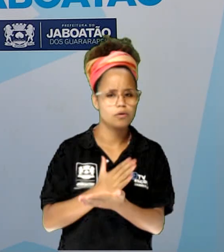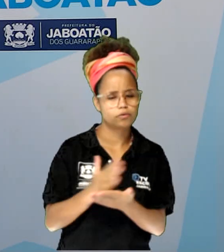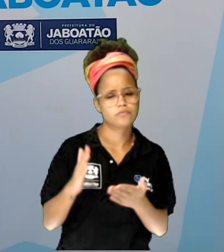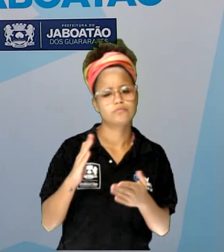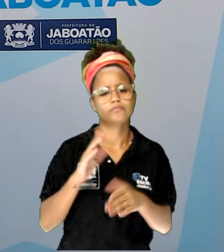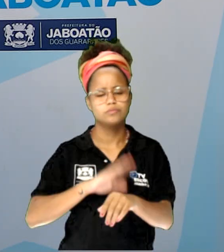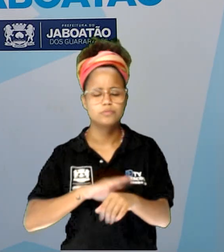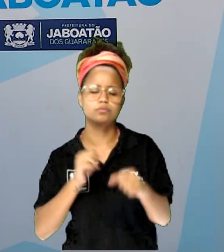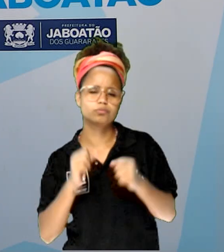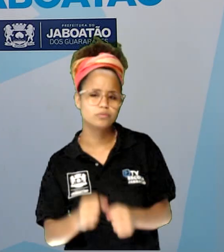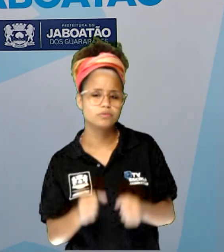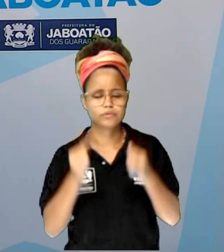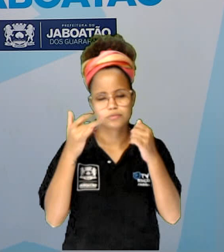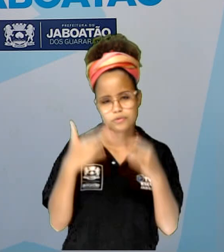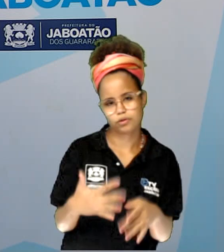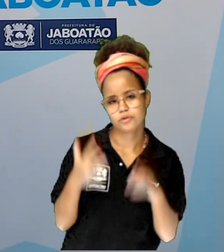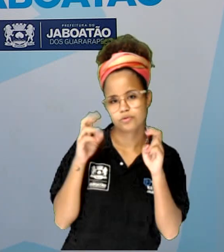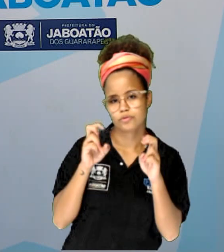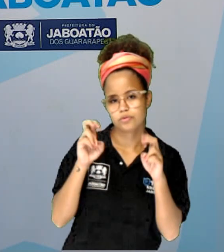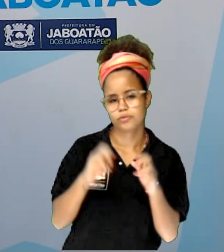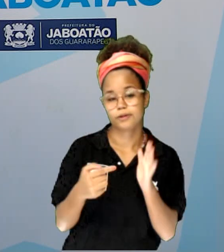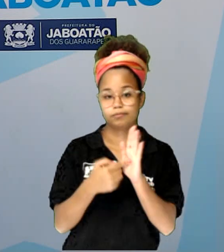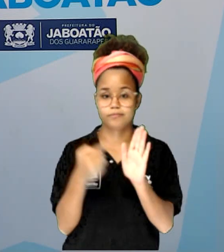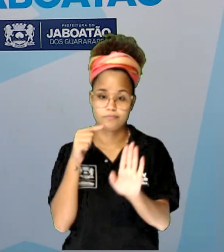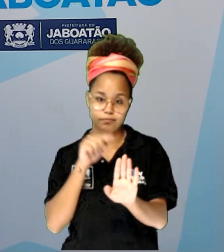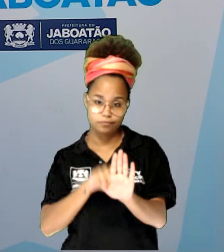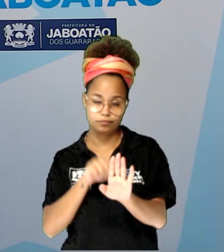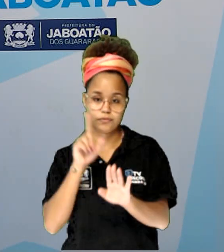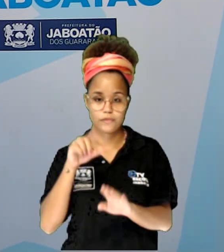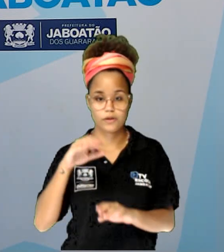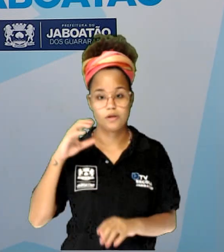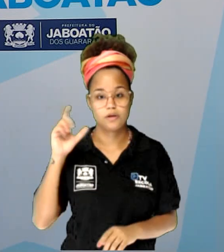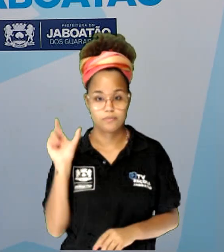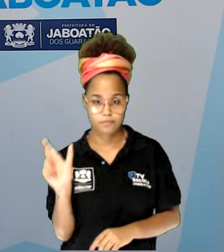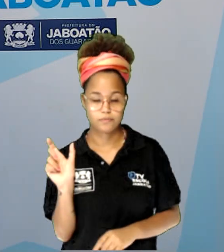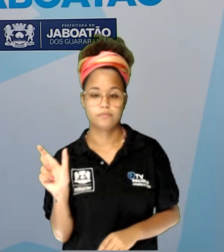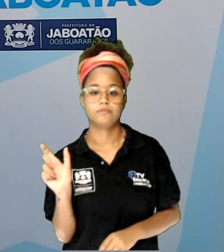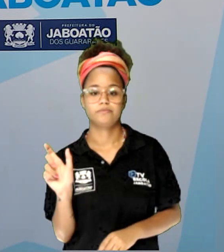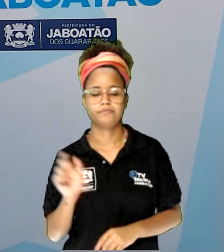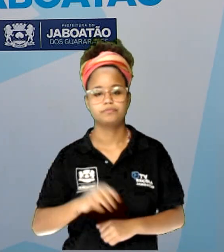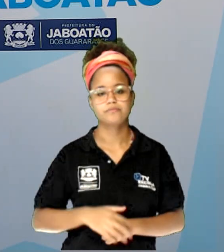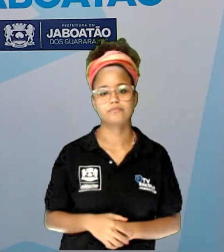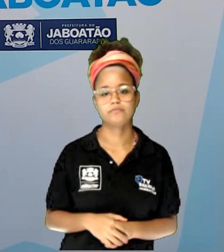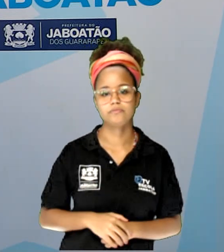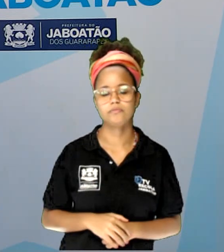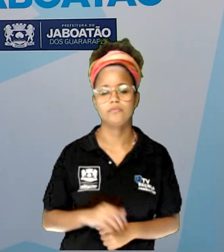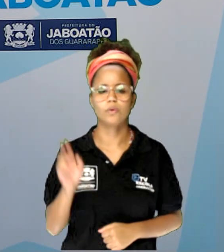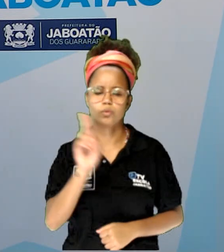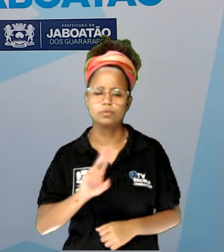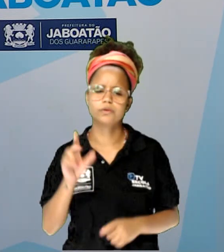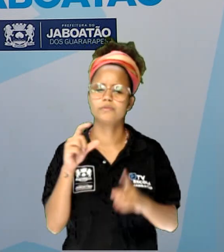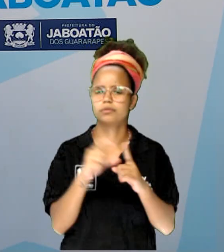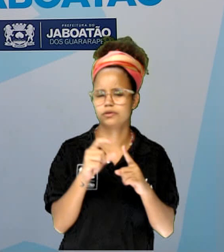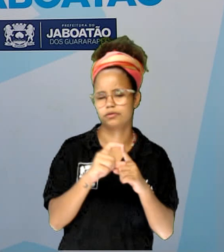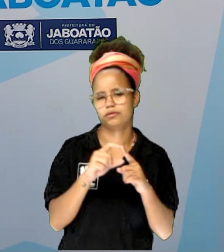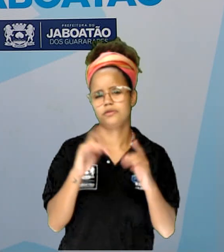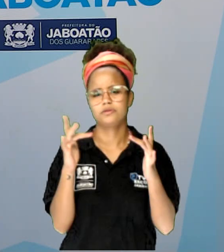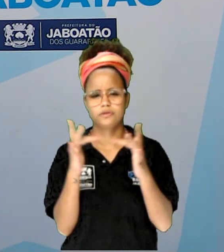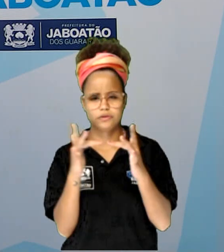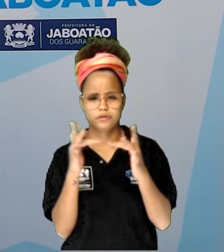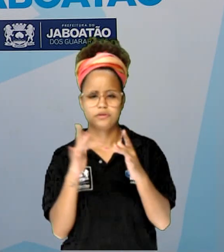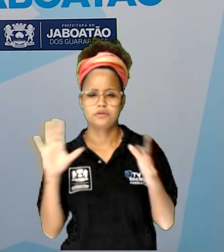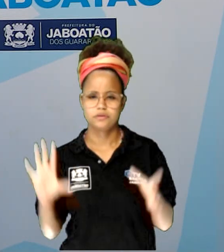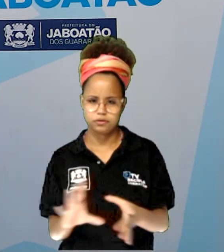falando num sentido figurado, que é a conotação, ou seja, a gente está usando a palavra com o sentido que vai estar